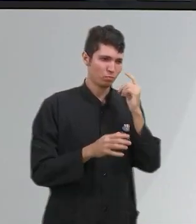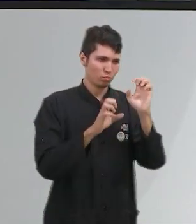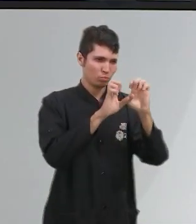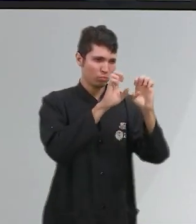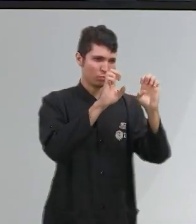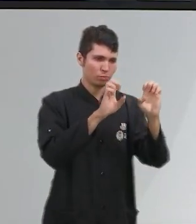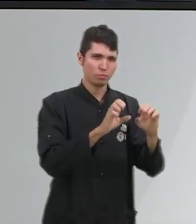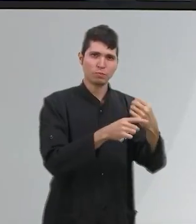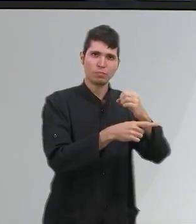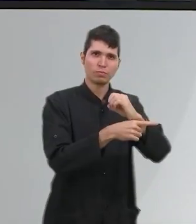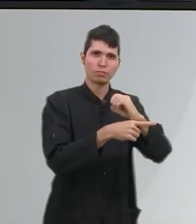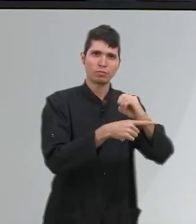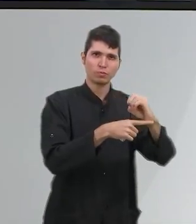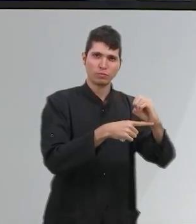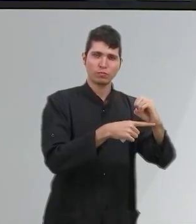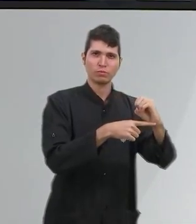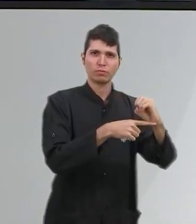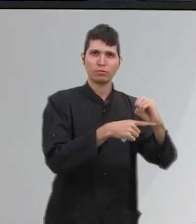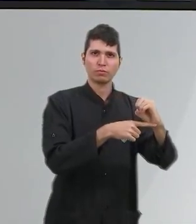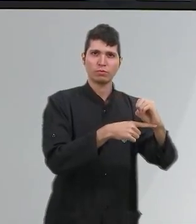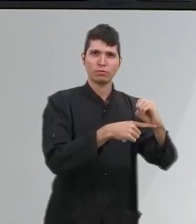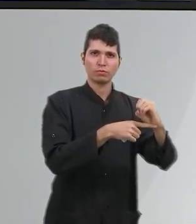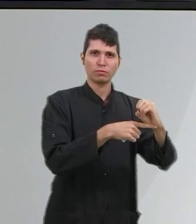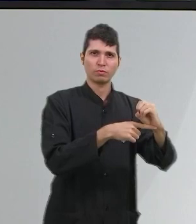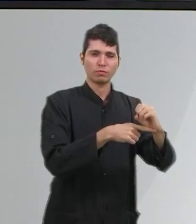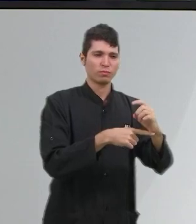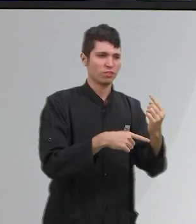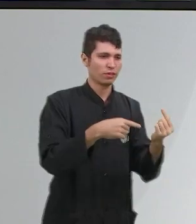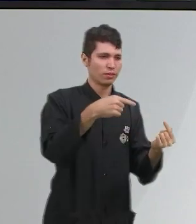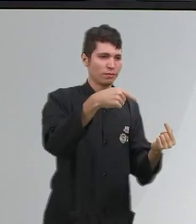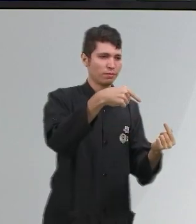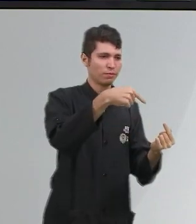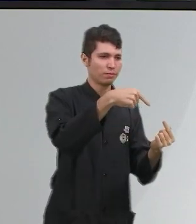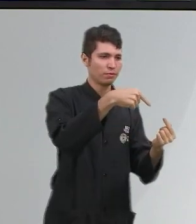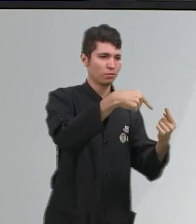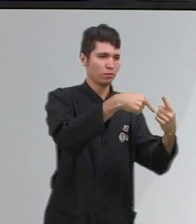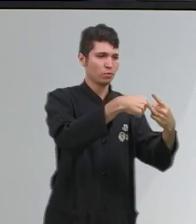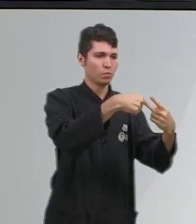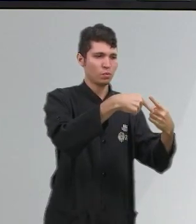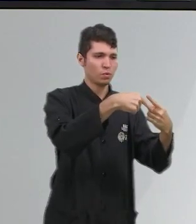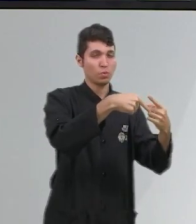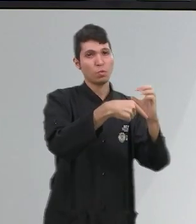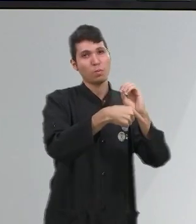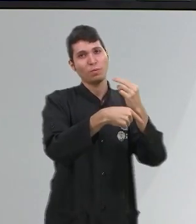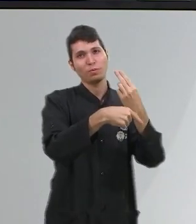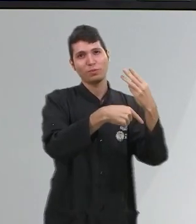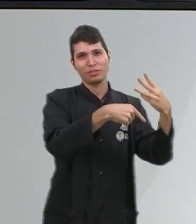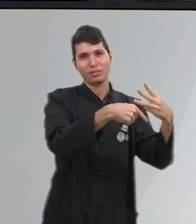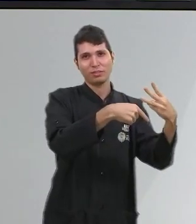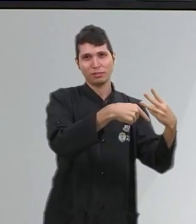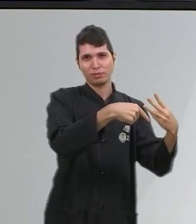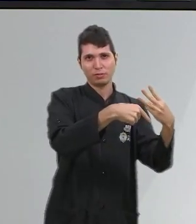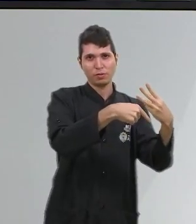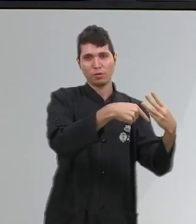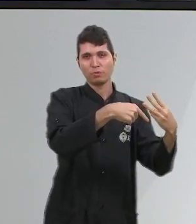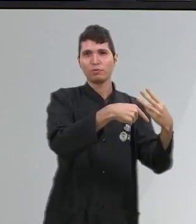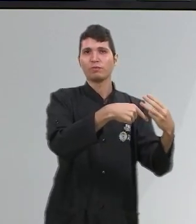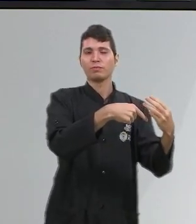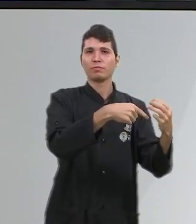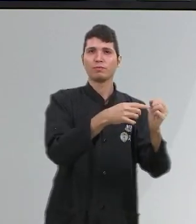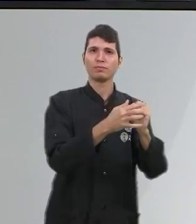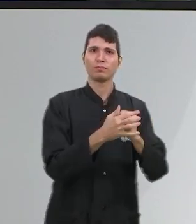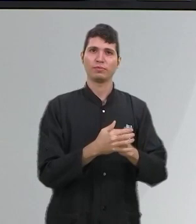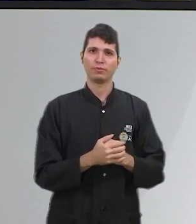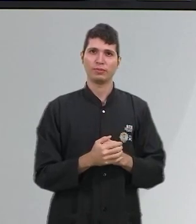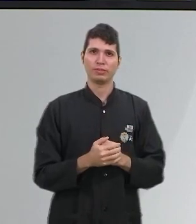composto orgânico, viu ali o aparecimento de uma ligação dupla ou tripla, ele já automaticamente já diz que